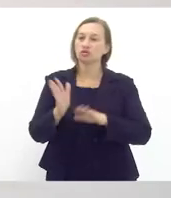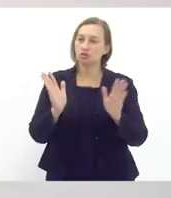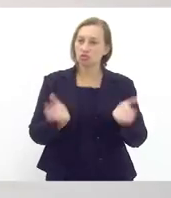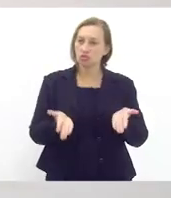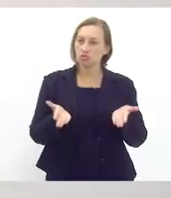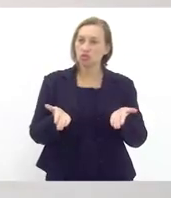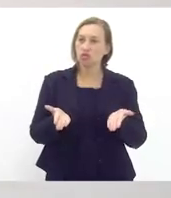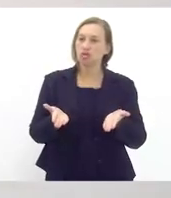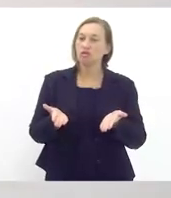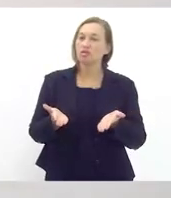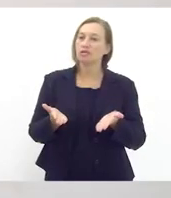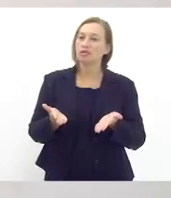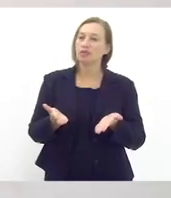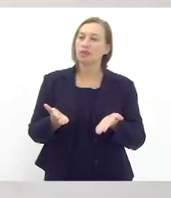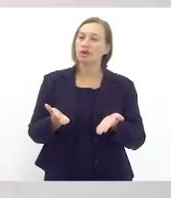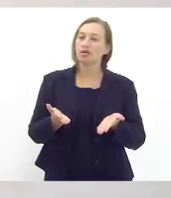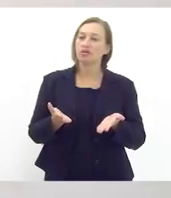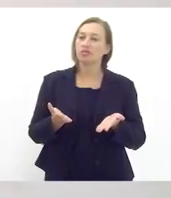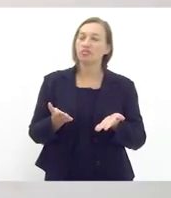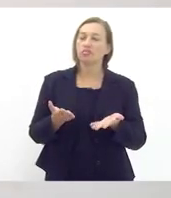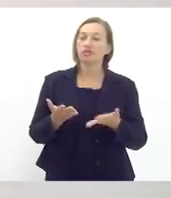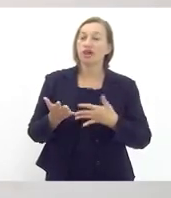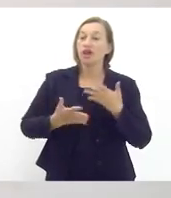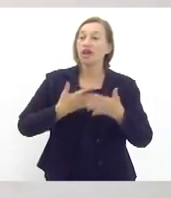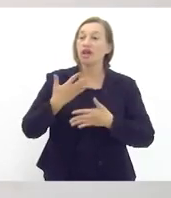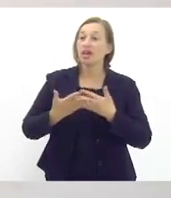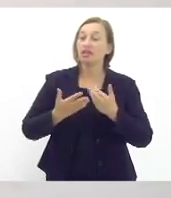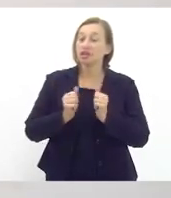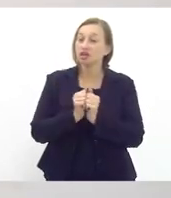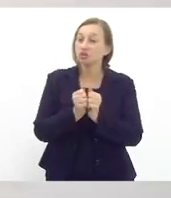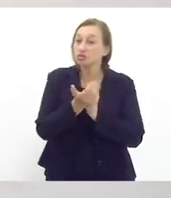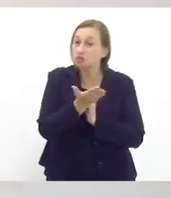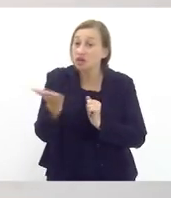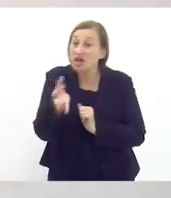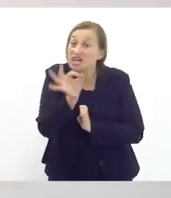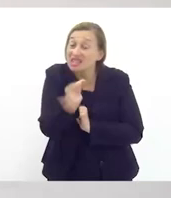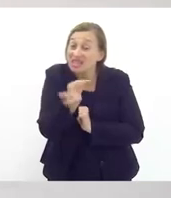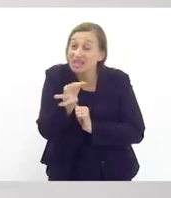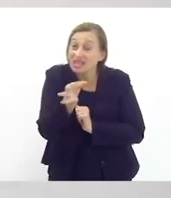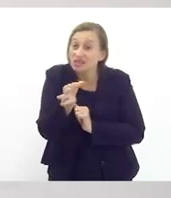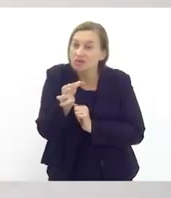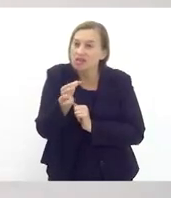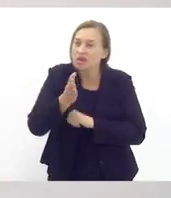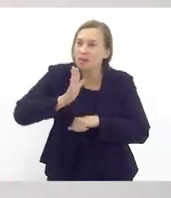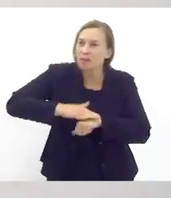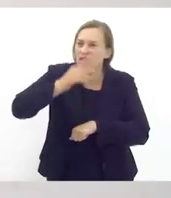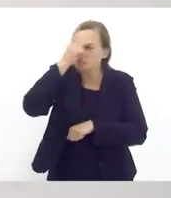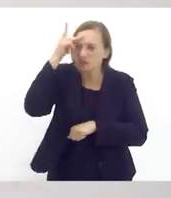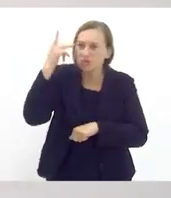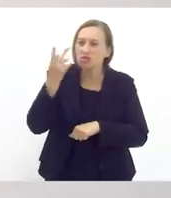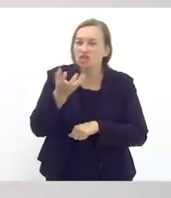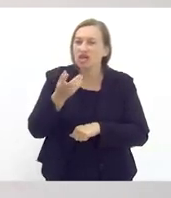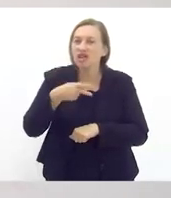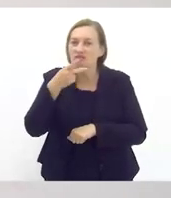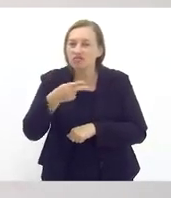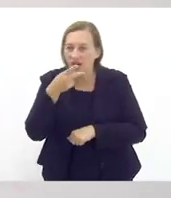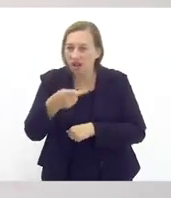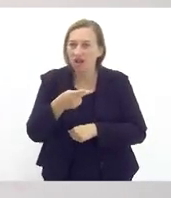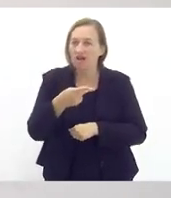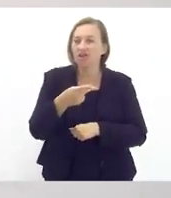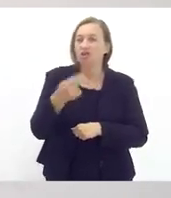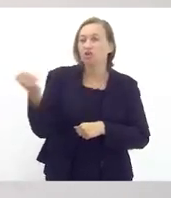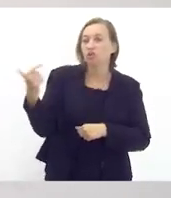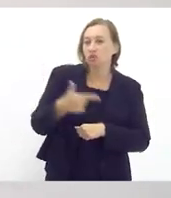me penitenciar com vocês porque eu tenho certeza que vai ter muito mais gente querendo falar e se expressar